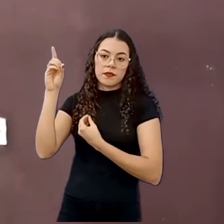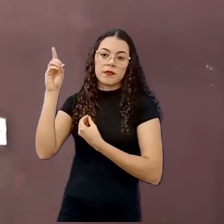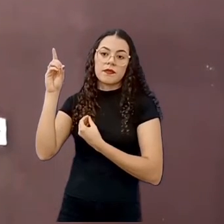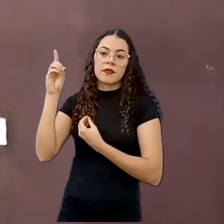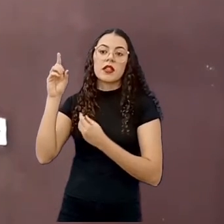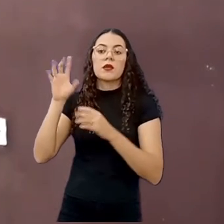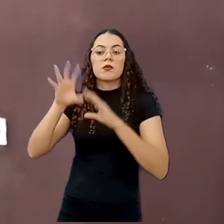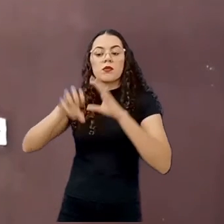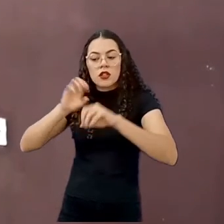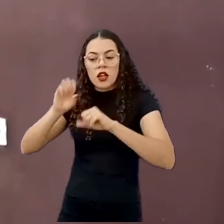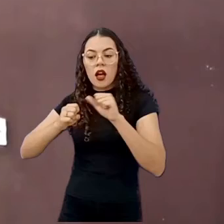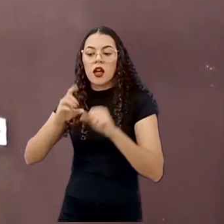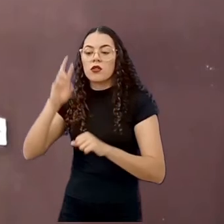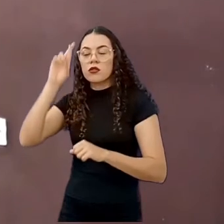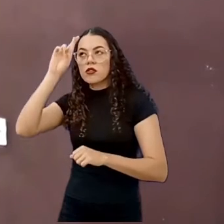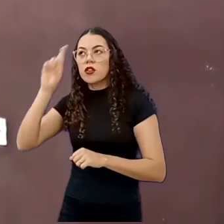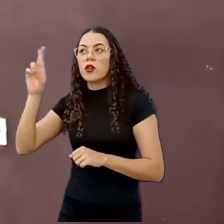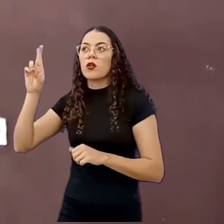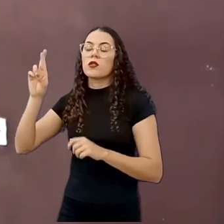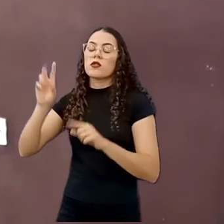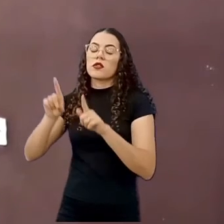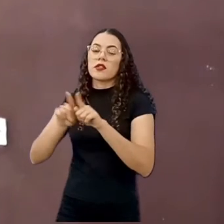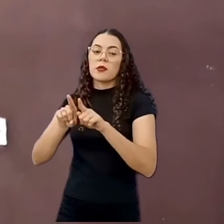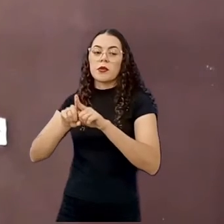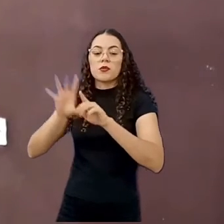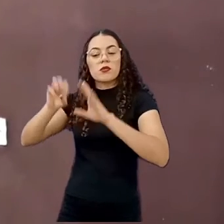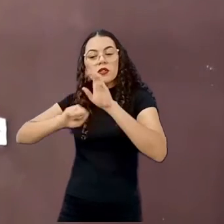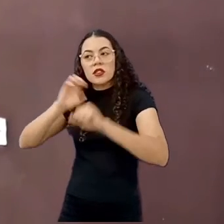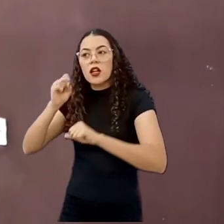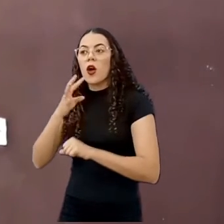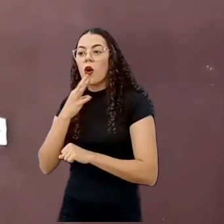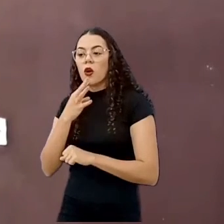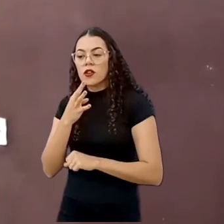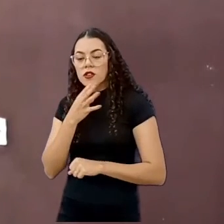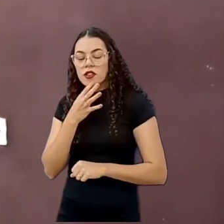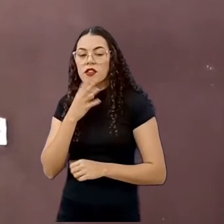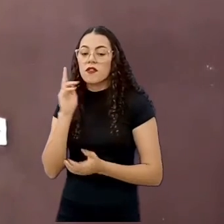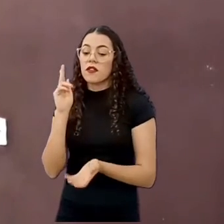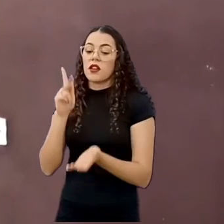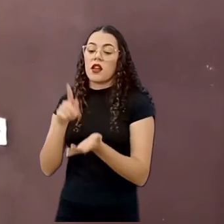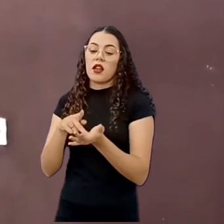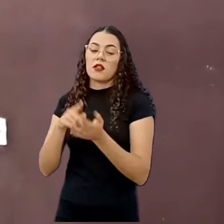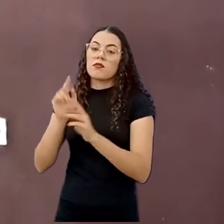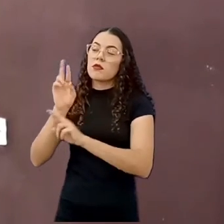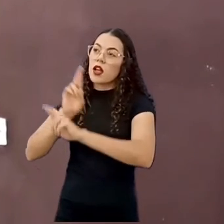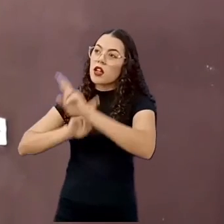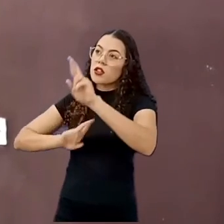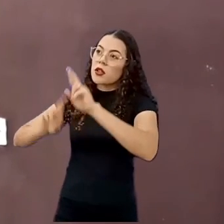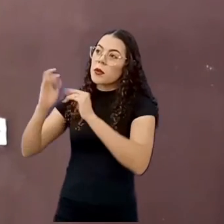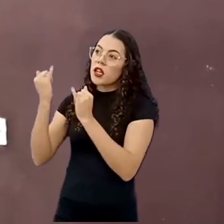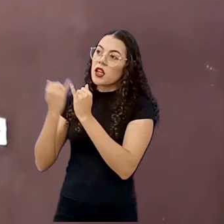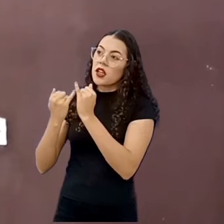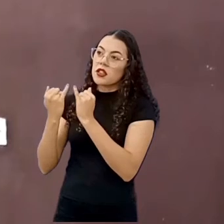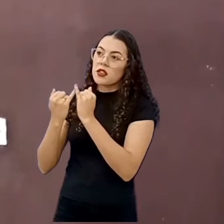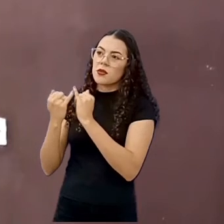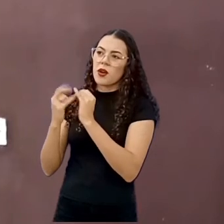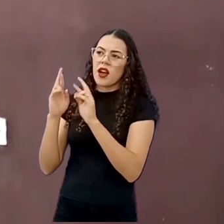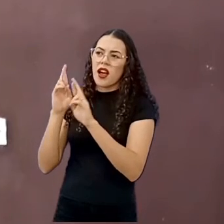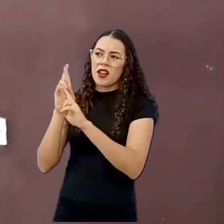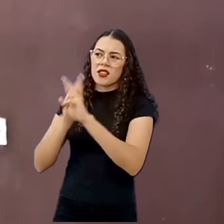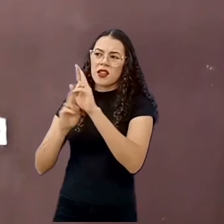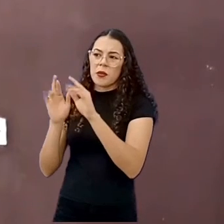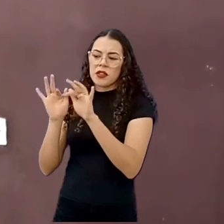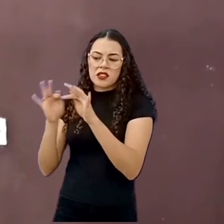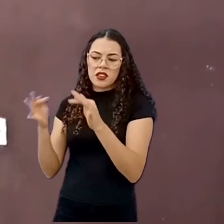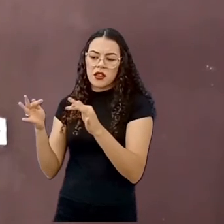estiver buscando ao Senhor, se você estiver buscando conhecê-lo, num relacionamento íntimo, não um relacionamento